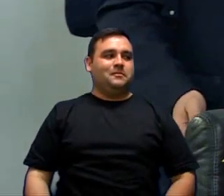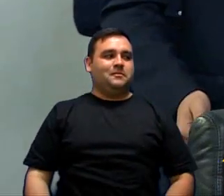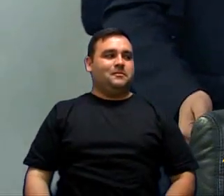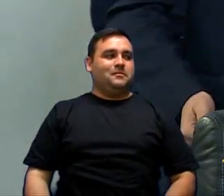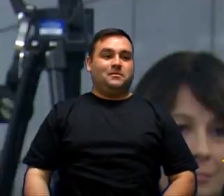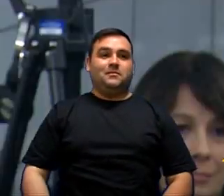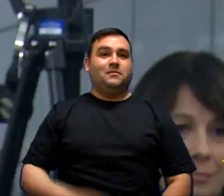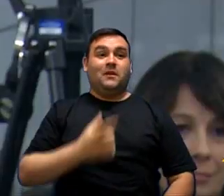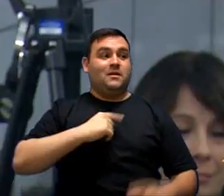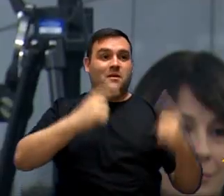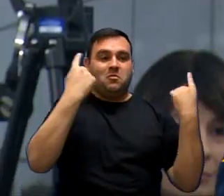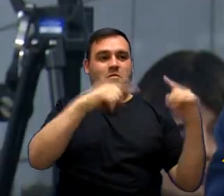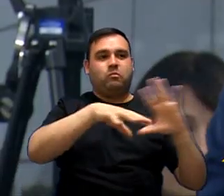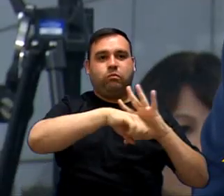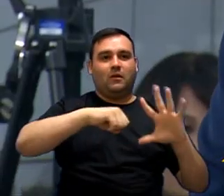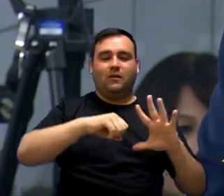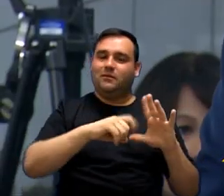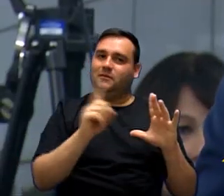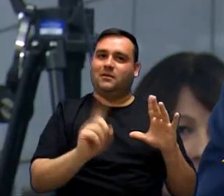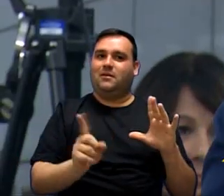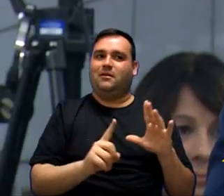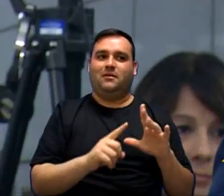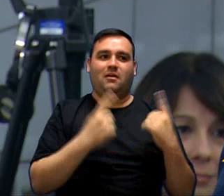Manga. Você não foi agredido por ninguém.